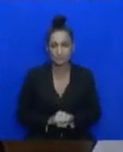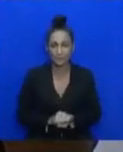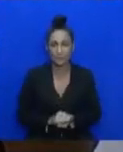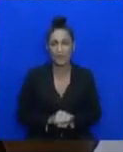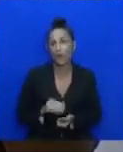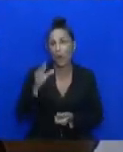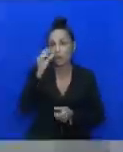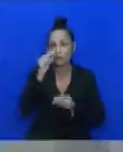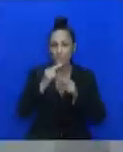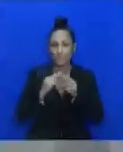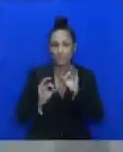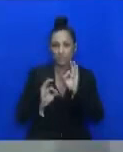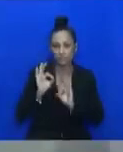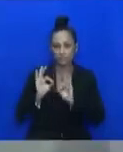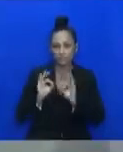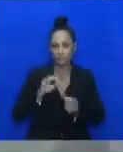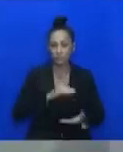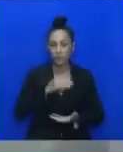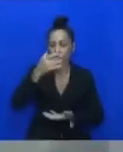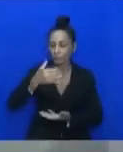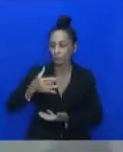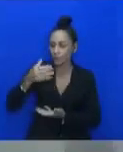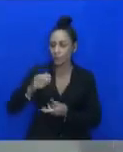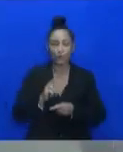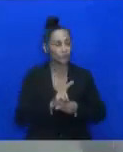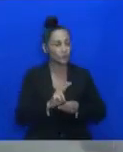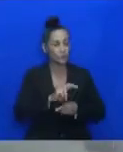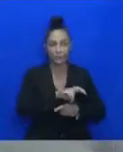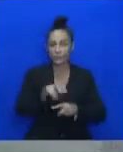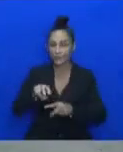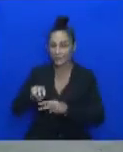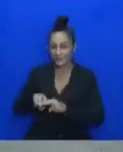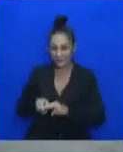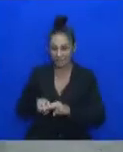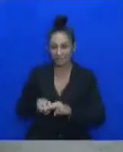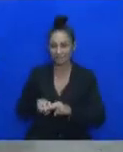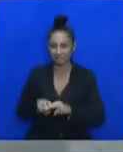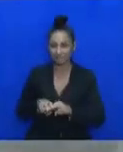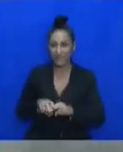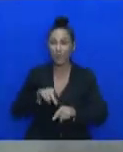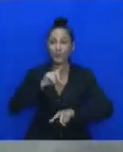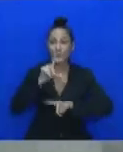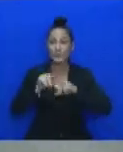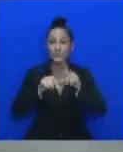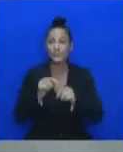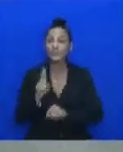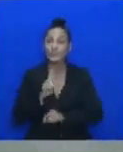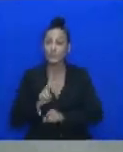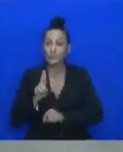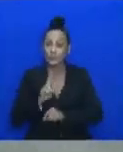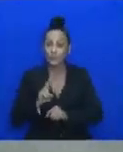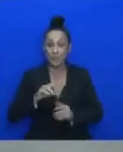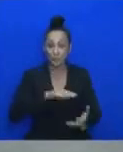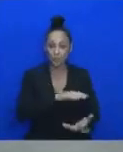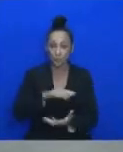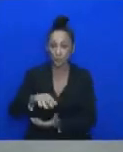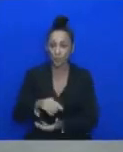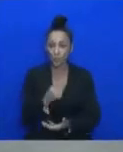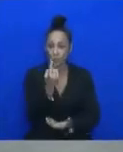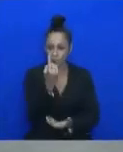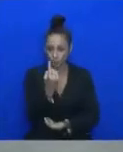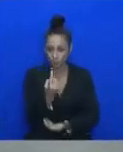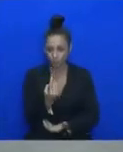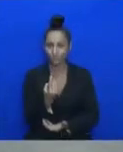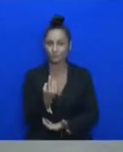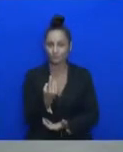Sandra vão realizar o abastecimento do suporte. Os auditores podem retornar aos seus lugares. Para esse sorteio será utilizado o globo número